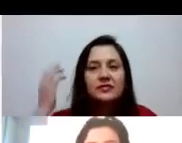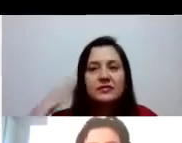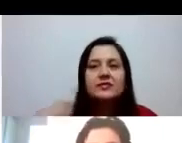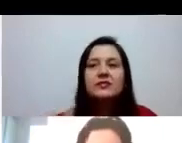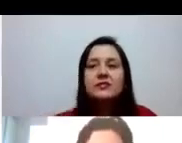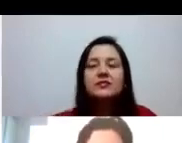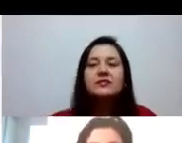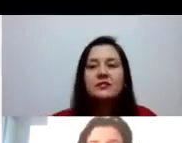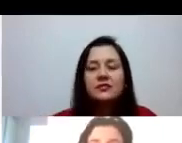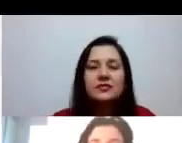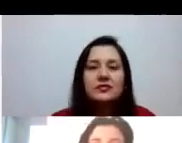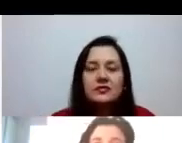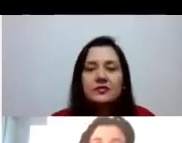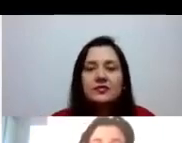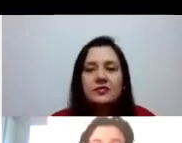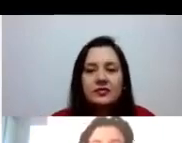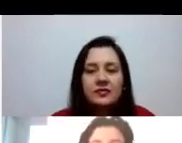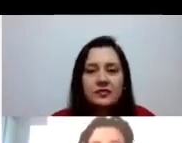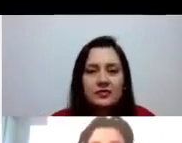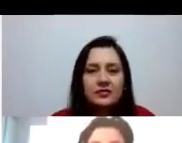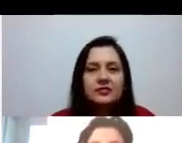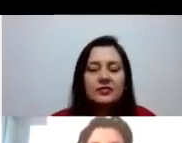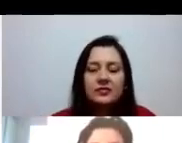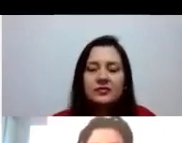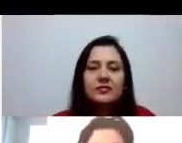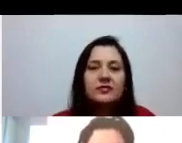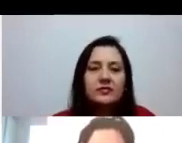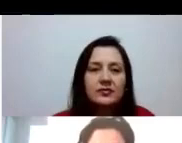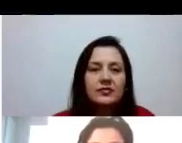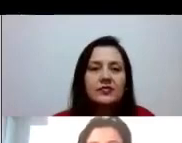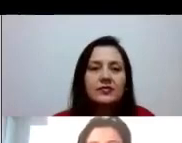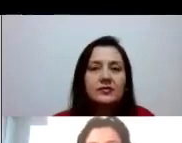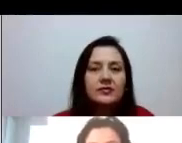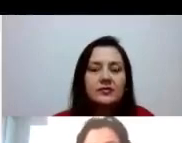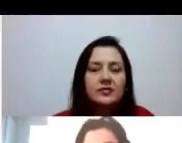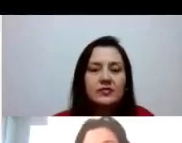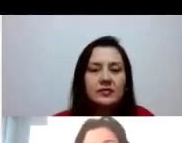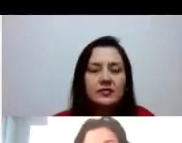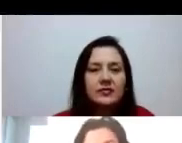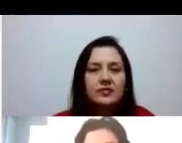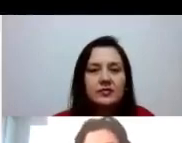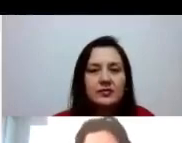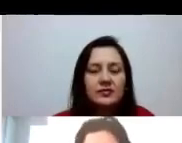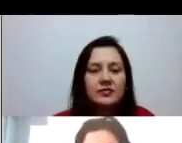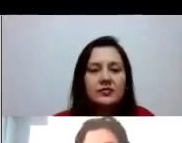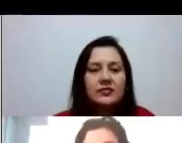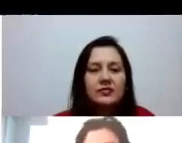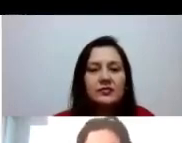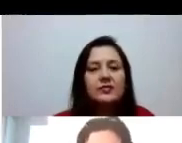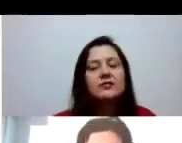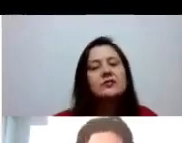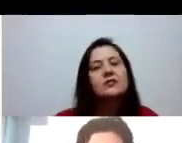comissionados tenham conhecimento. Os princípios que norteiam a gestão pública de acordo com a Constituição Federal